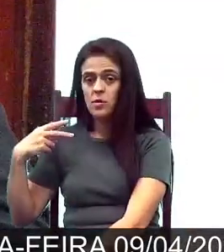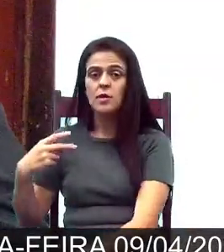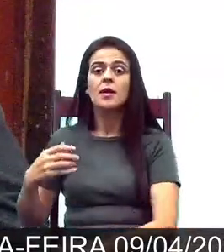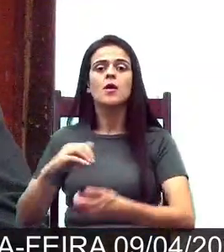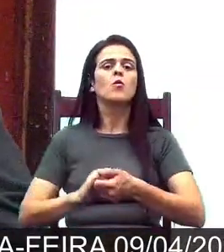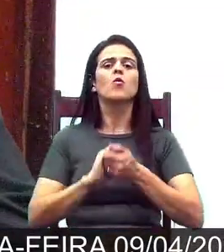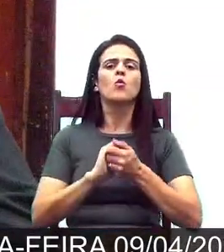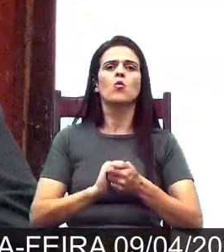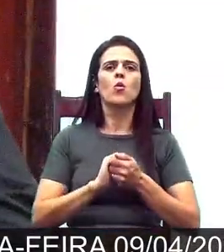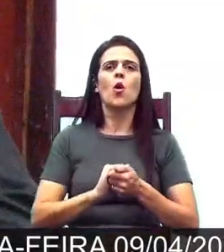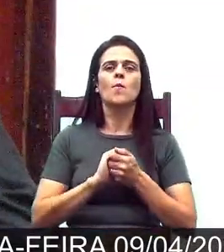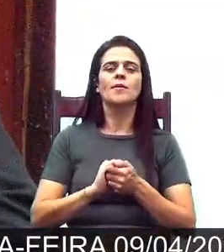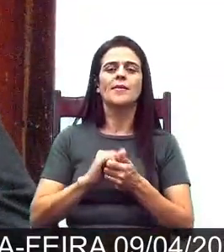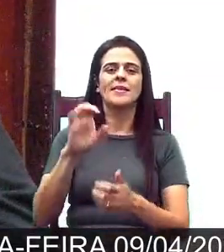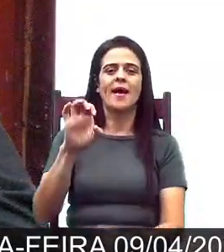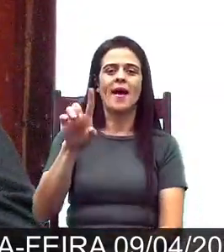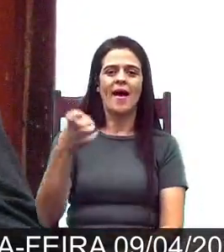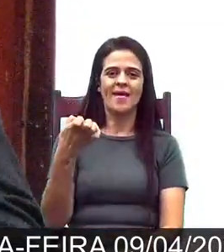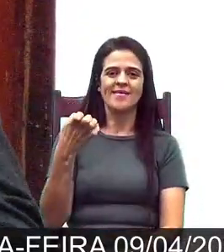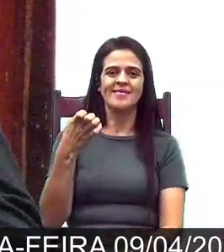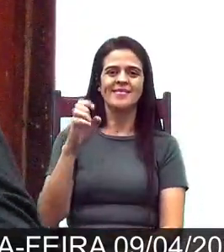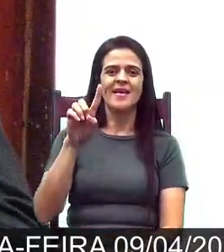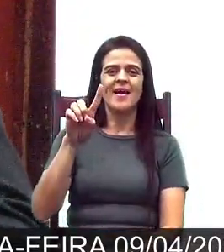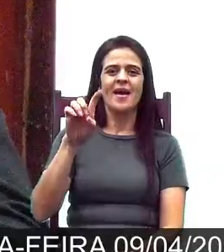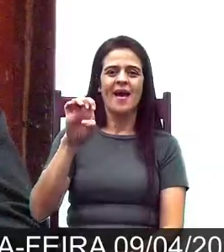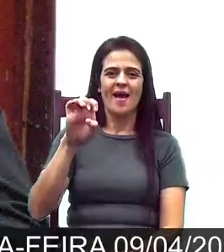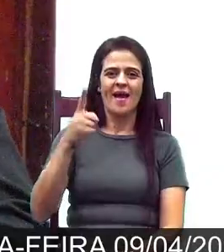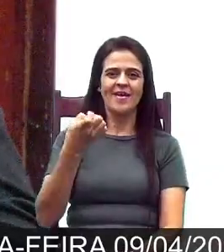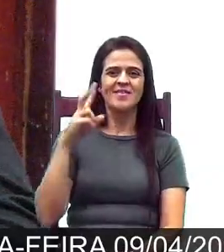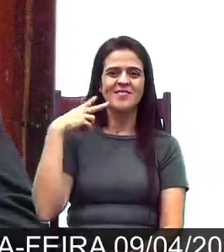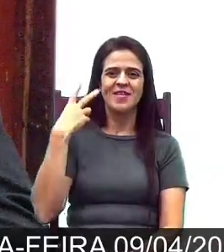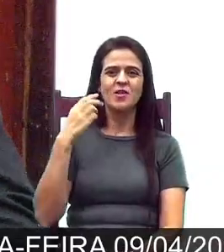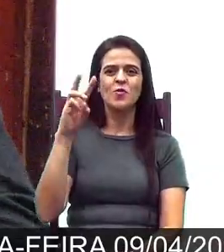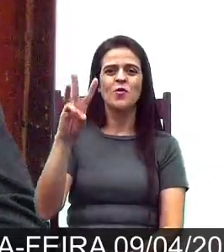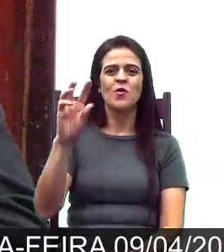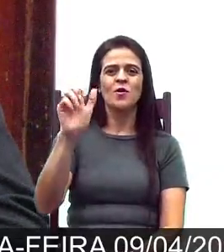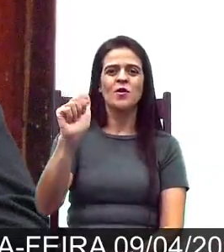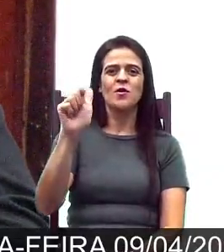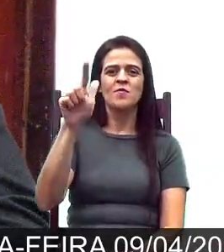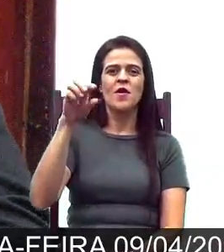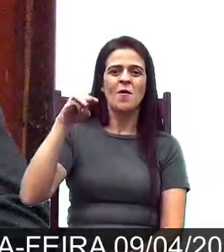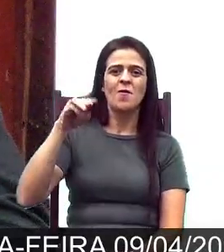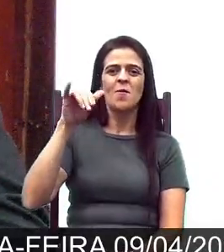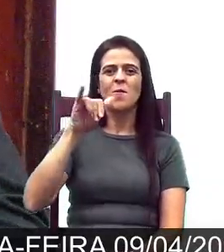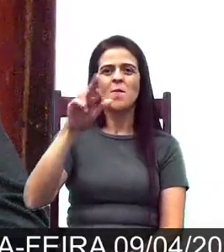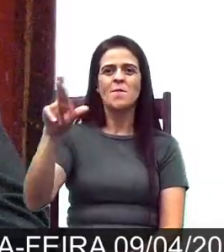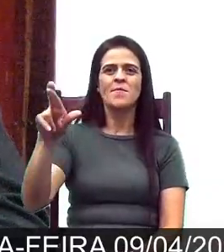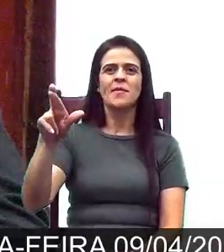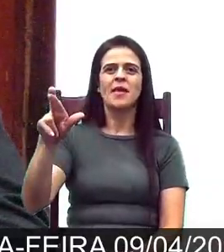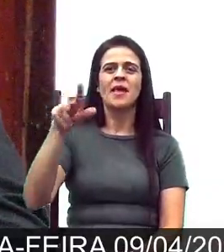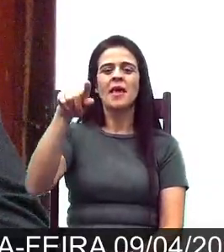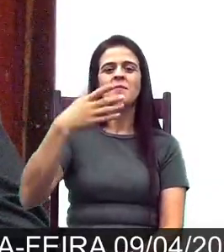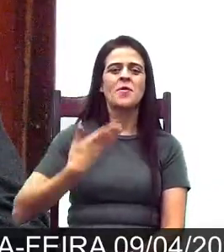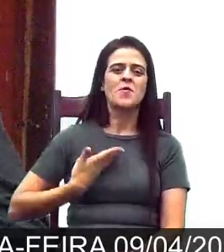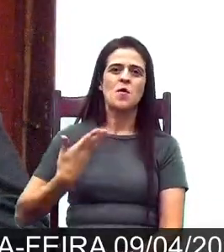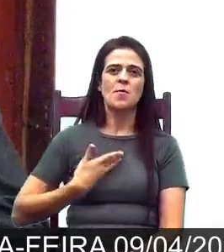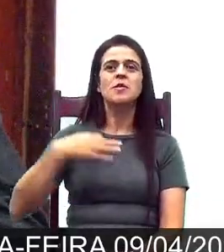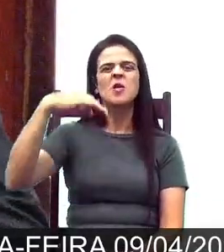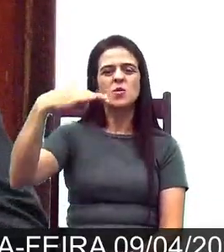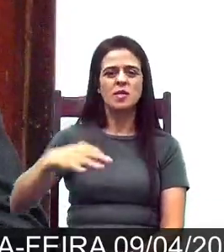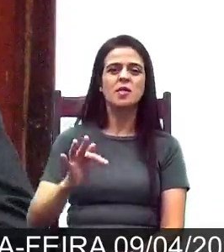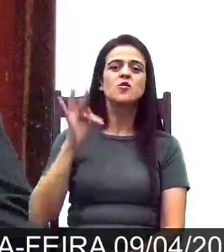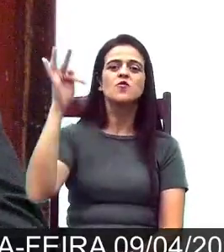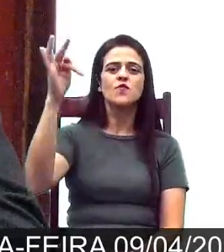Cumprimentar aqui o ex-vereador Valmir Pires, grande amigo, com certeza vai pleitear uma cadeira e com certeza